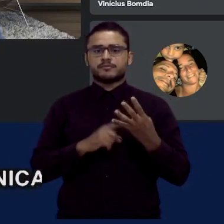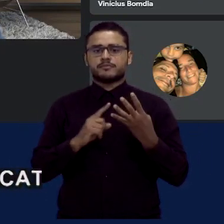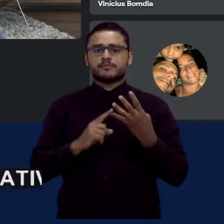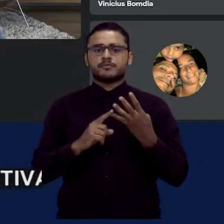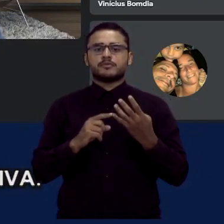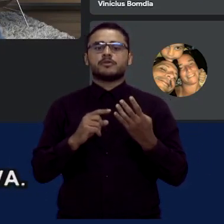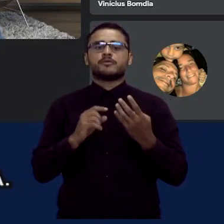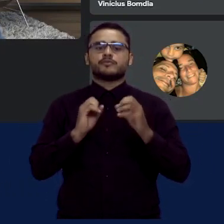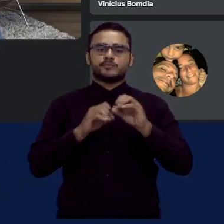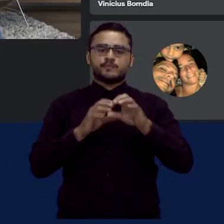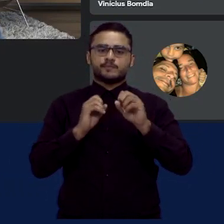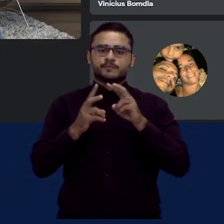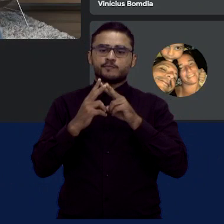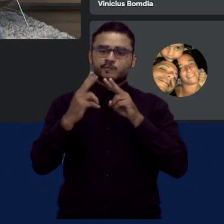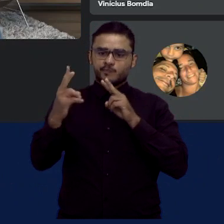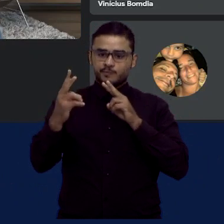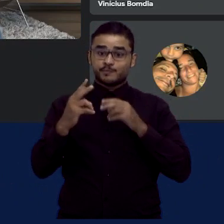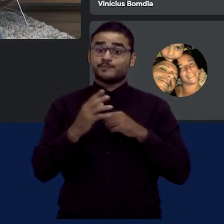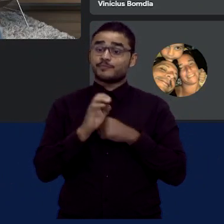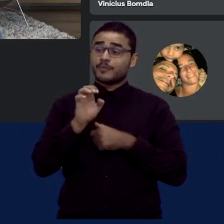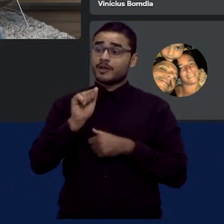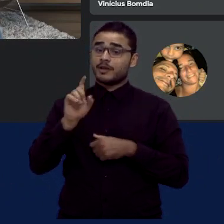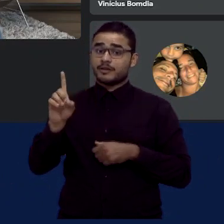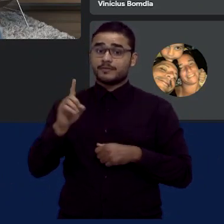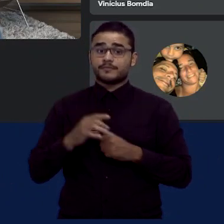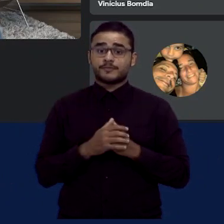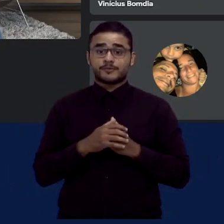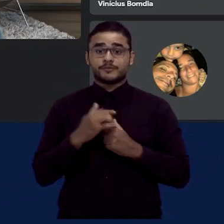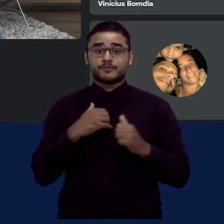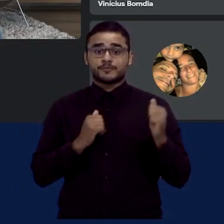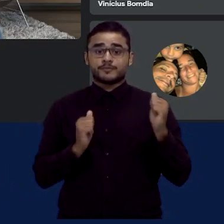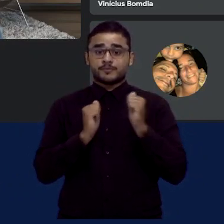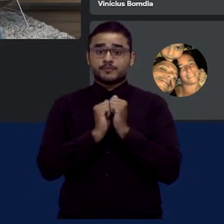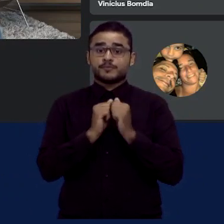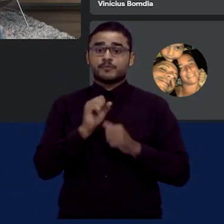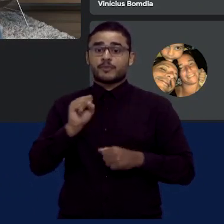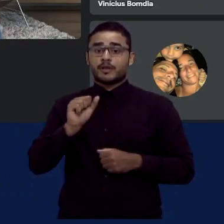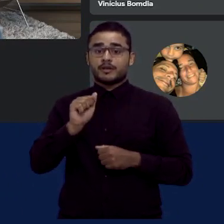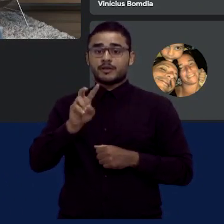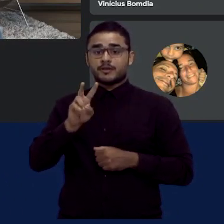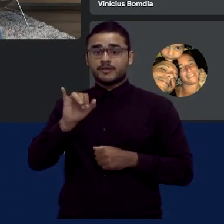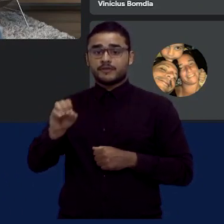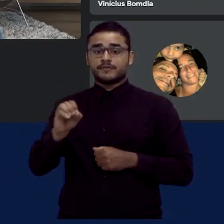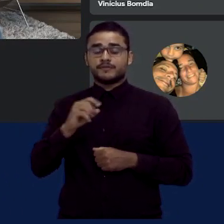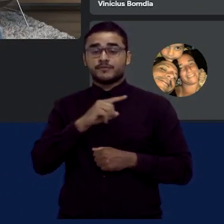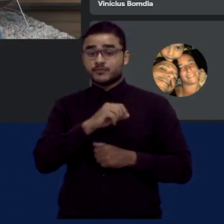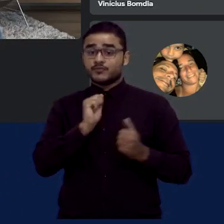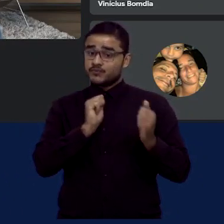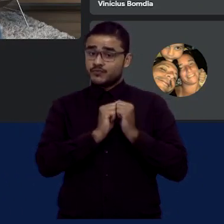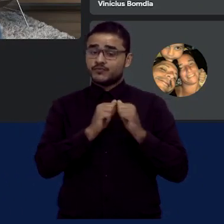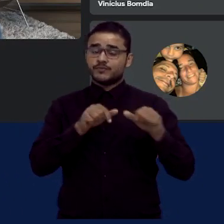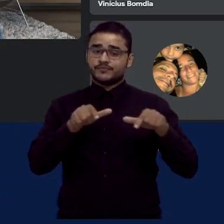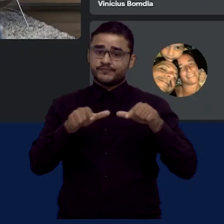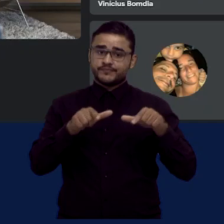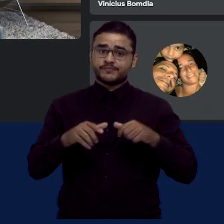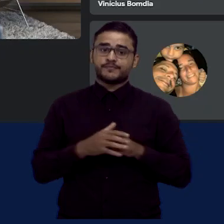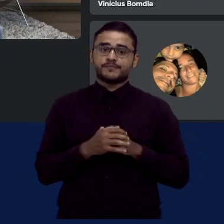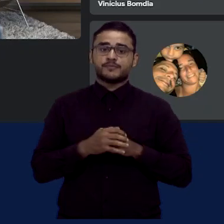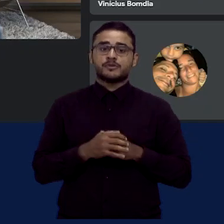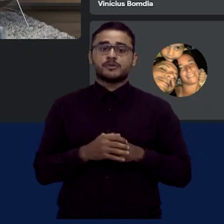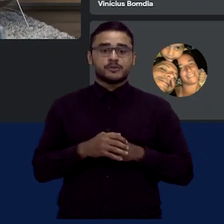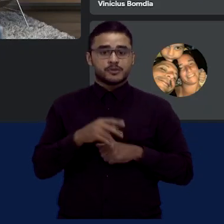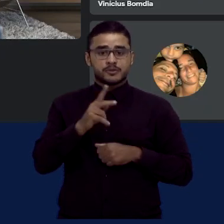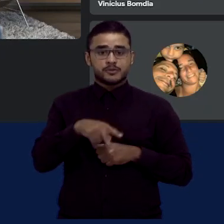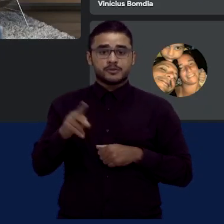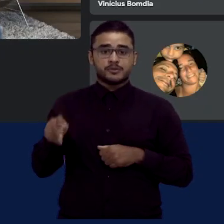distância, trabalhei inclusive com o Sávio, né, nesse trabalho, trabalhei como professor de língua estrangeira